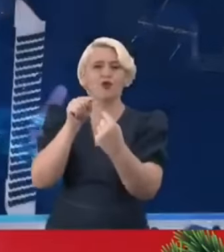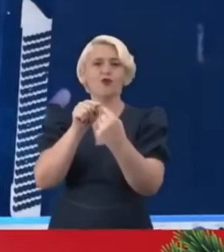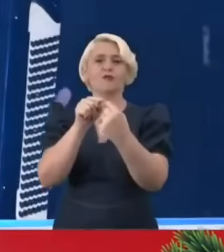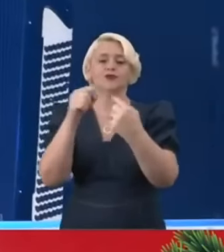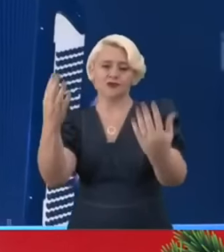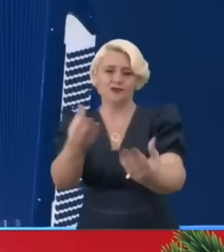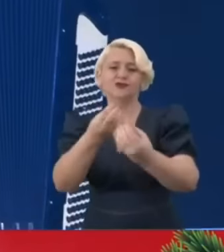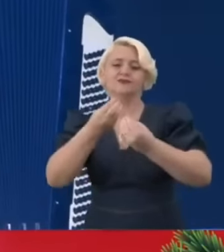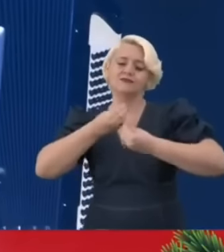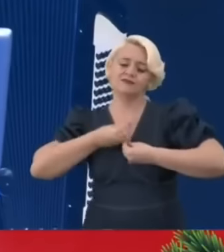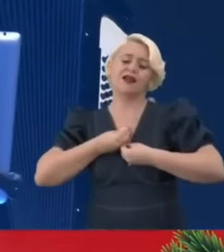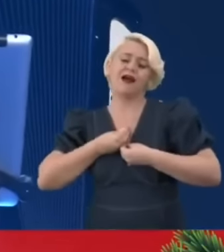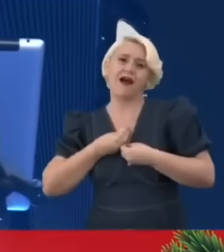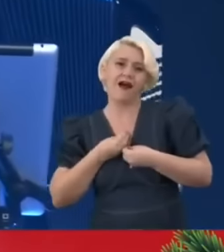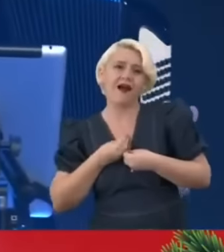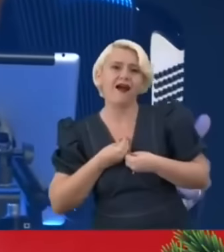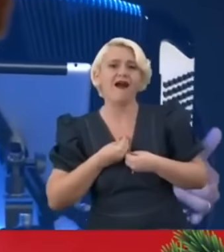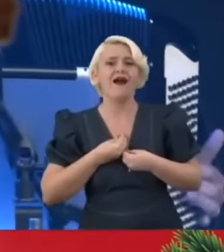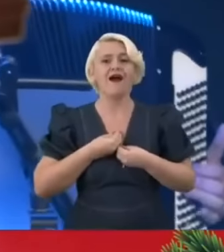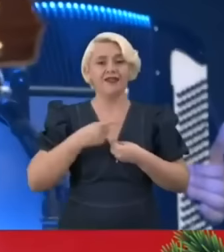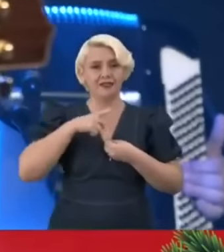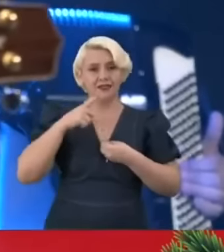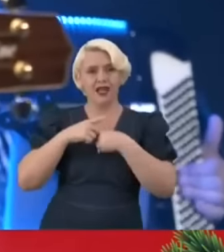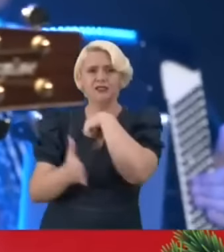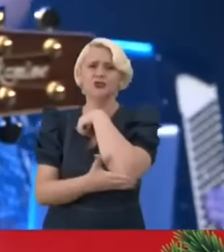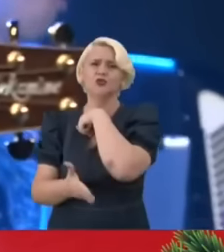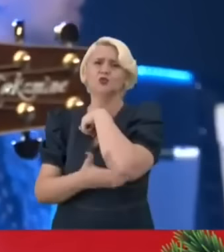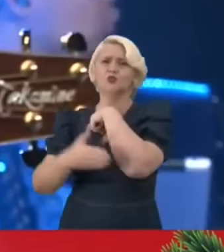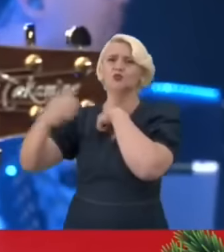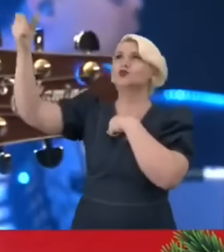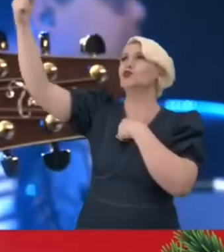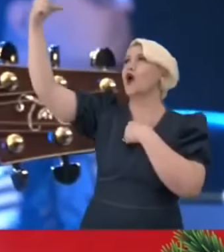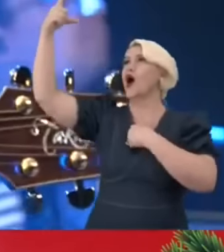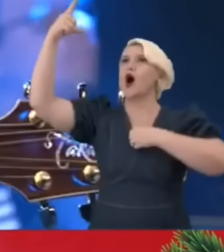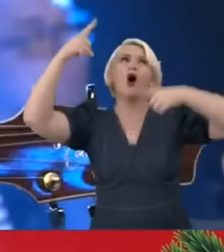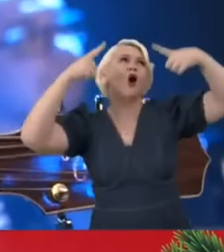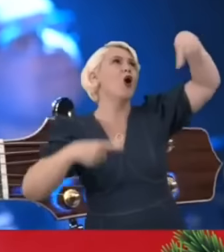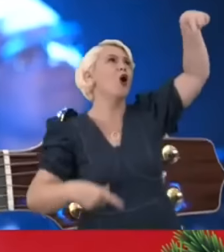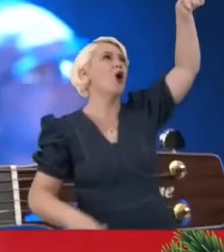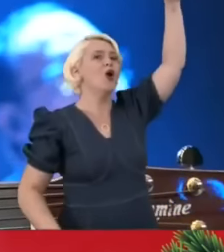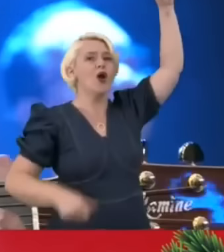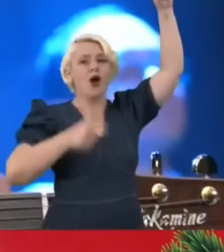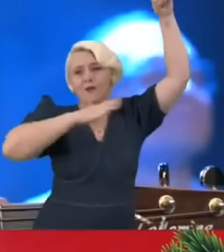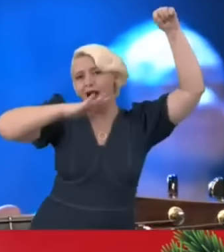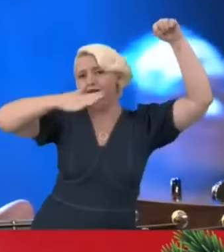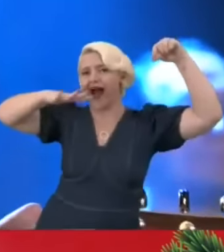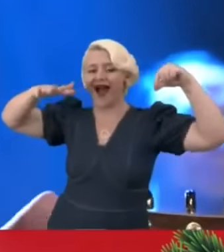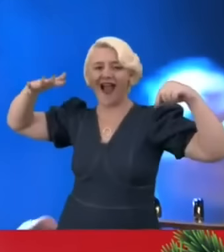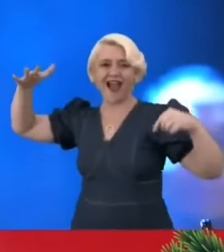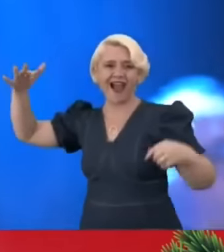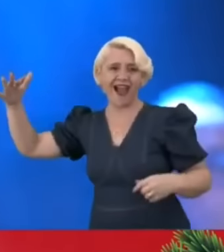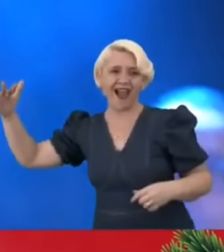viestes. Tenho ciúme do sol, do luar e do mar.